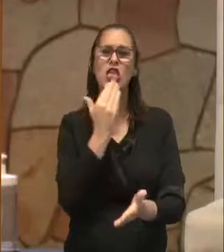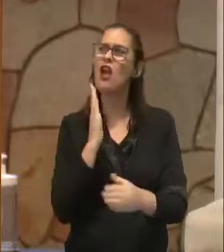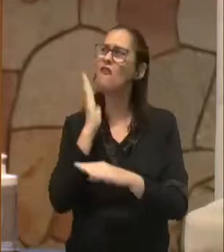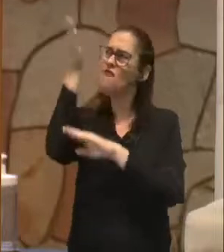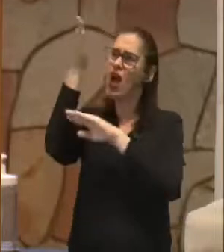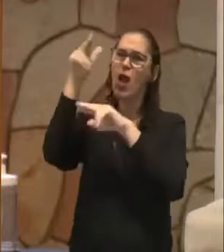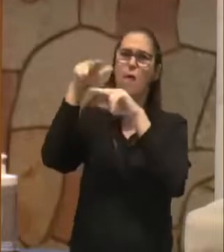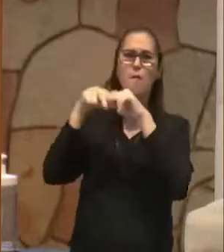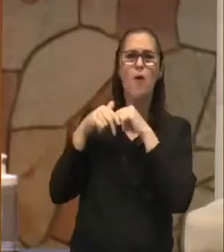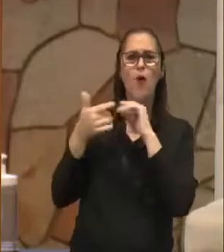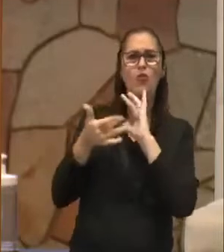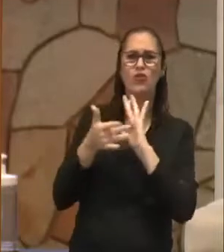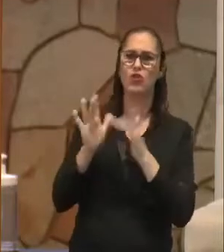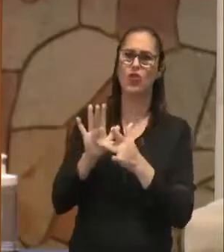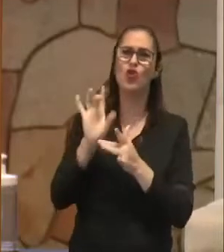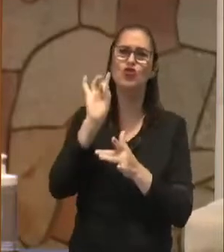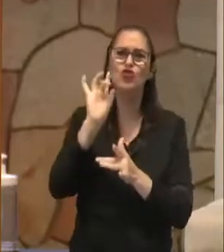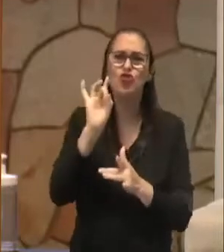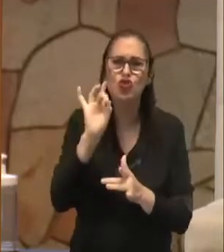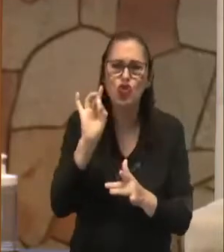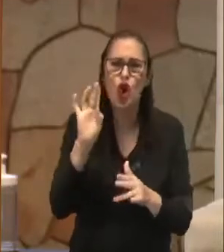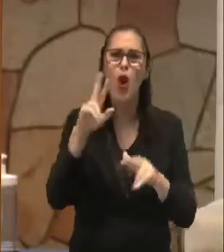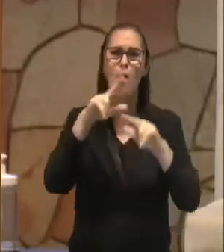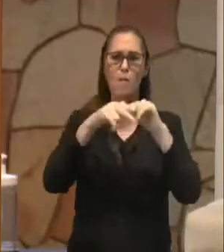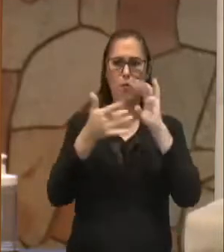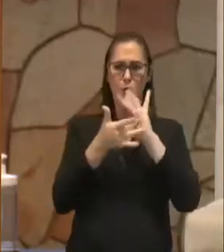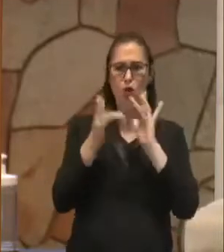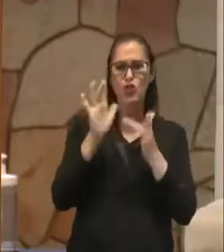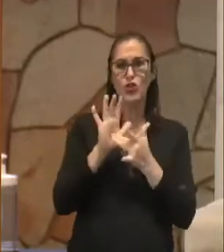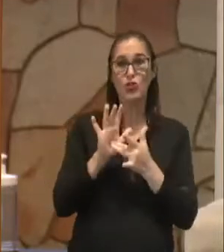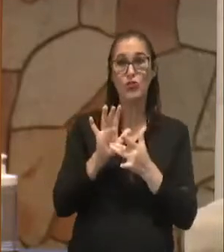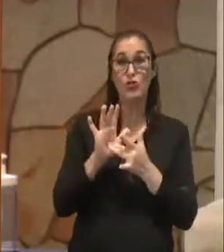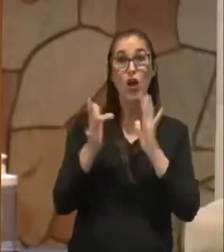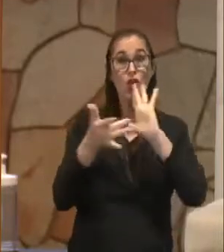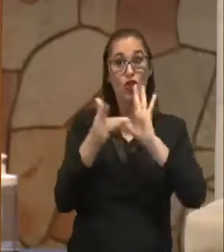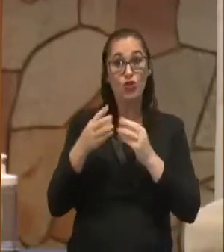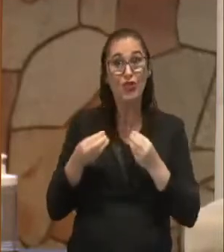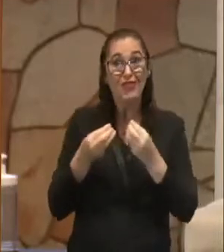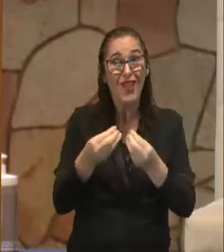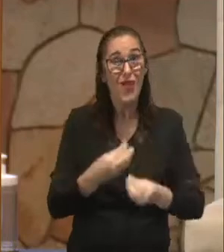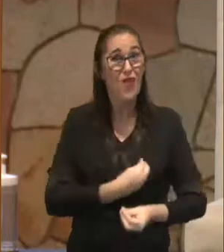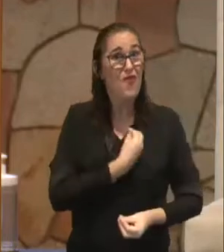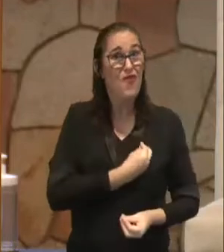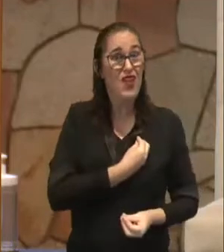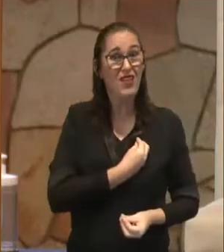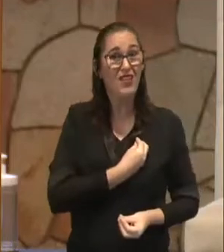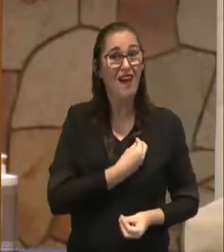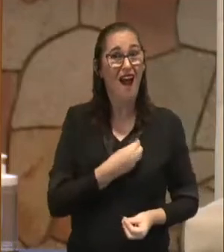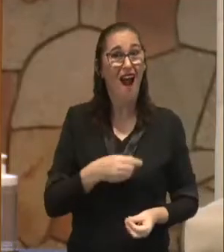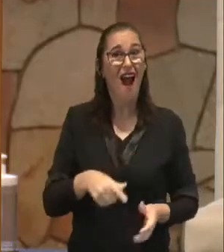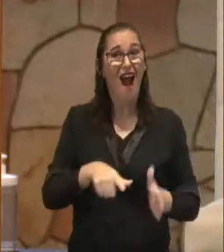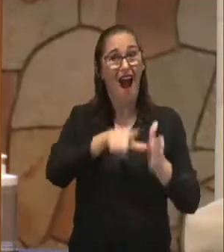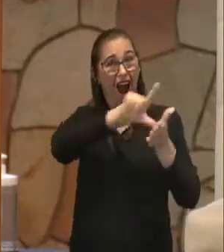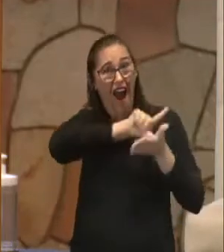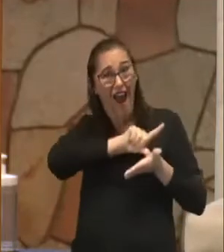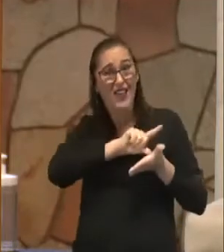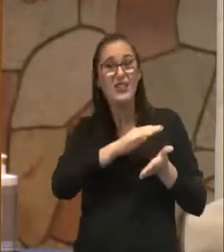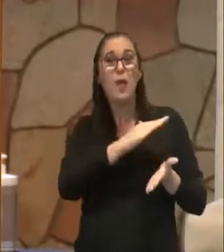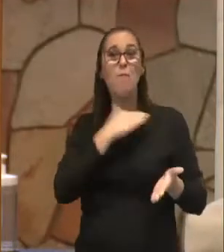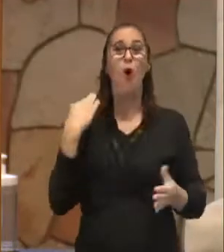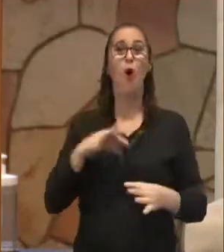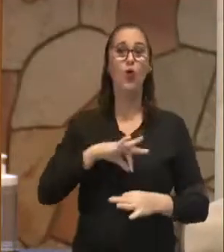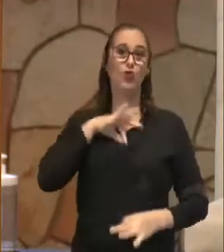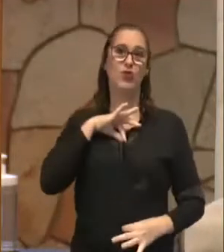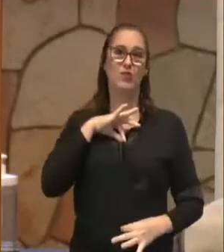Ele nos deu vida. Ele nos vivificou. Nós estávamos mortos espiritualmente, mas agora